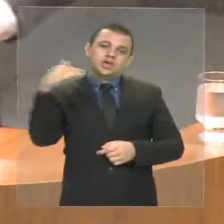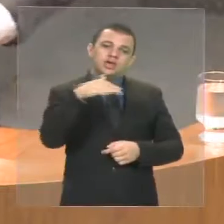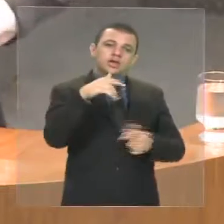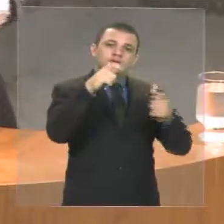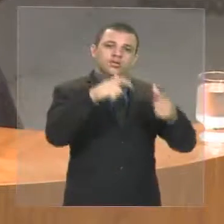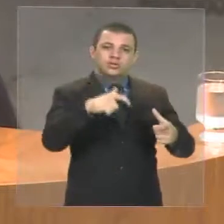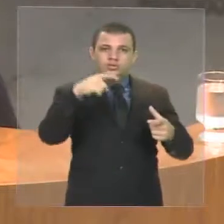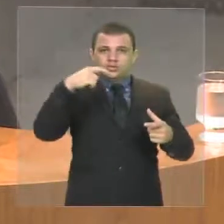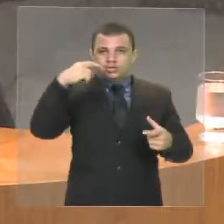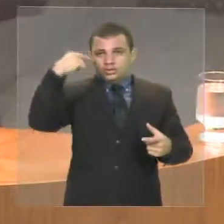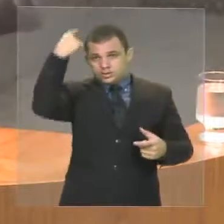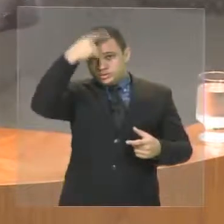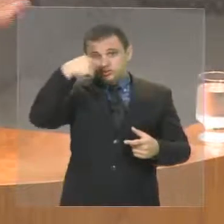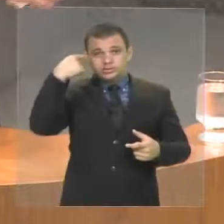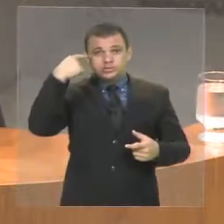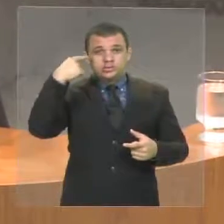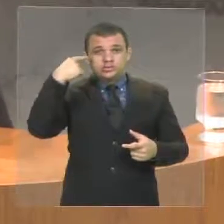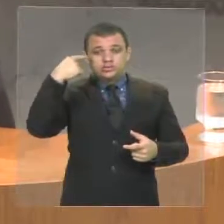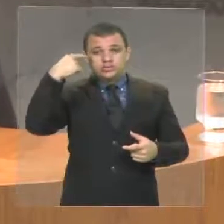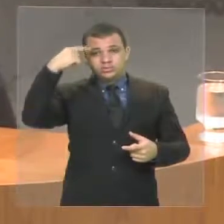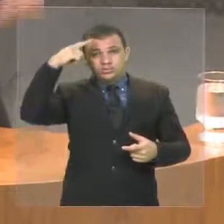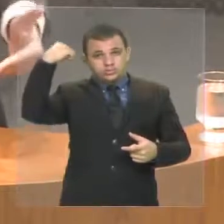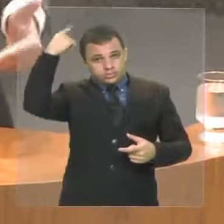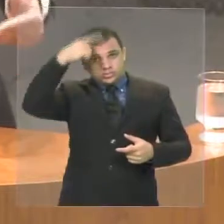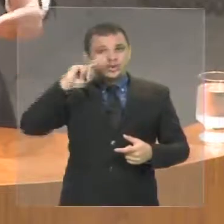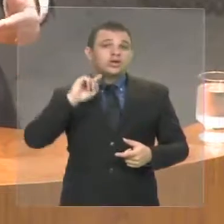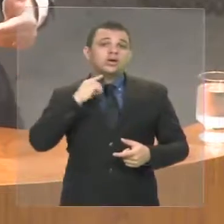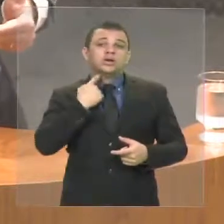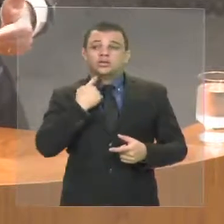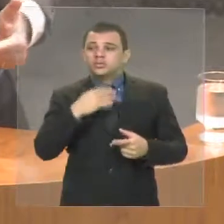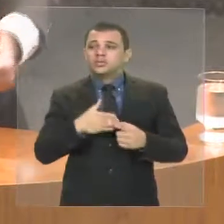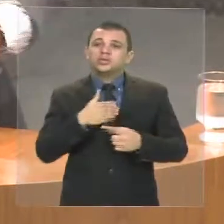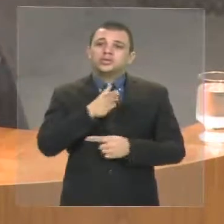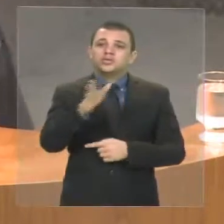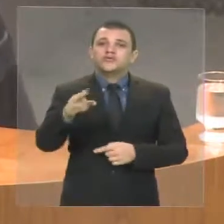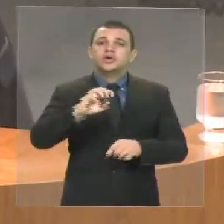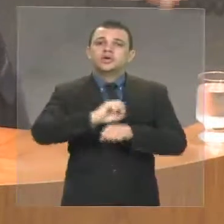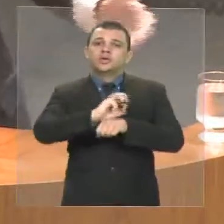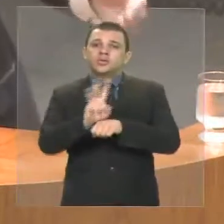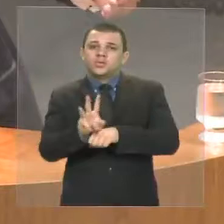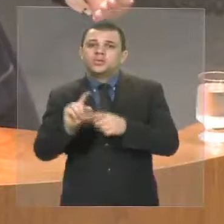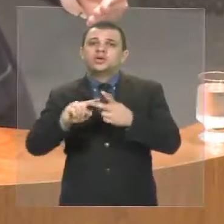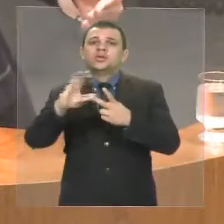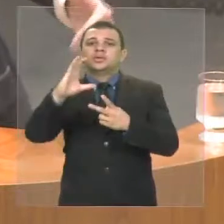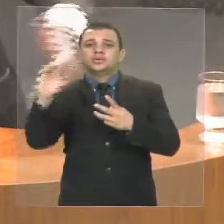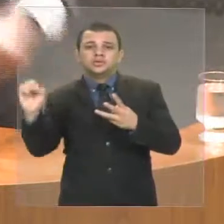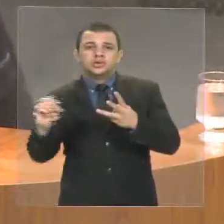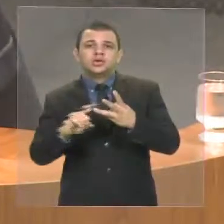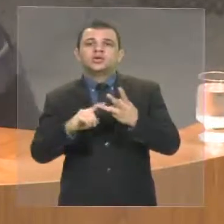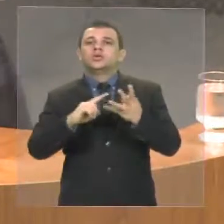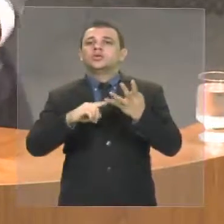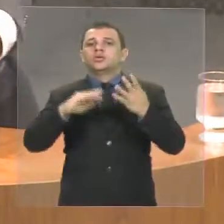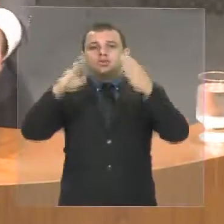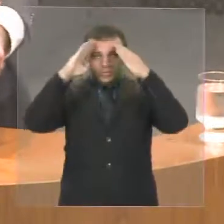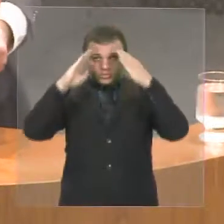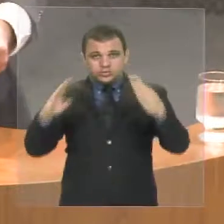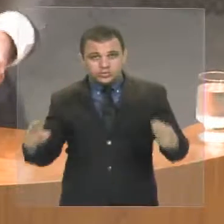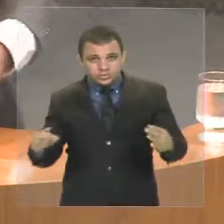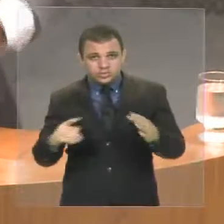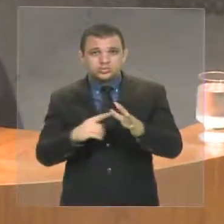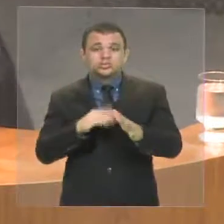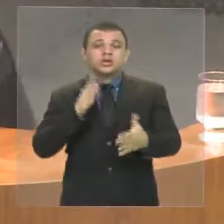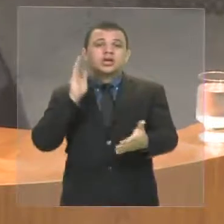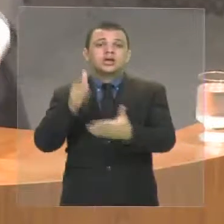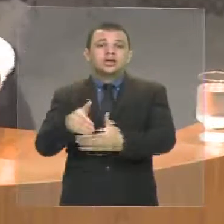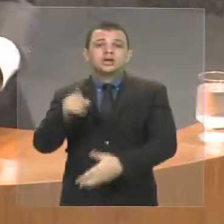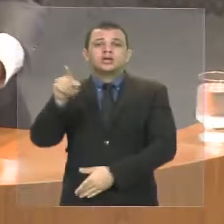no muro ali do aeroporto, passa pela UEMA, quer dizer, passa pela cidade operária, atinge o São Cristóvão, chega na Estrada Maioba,